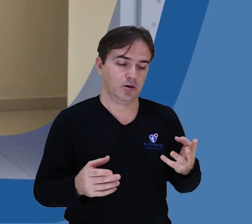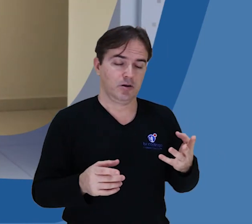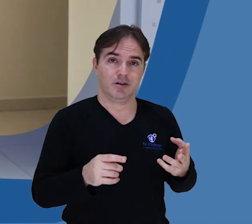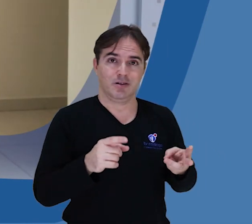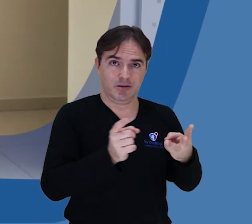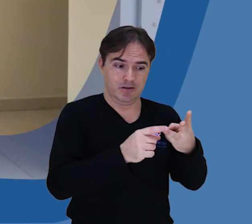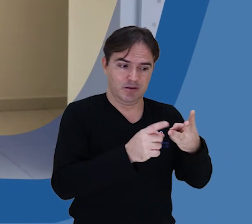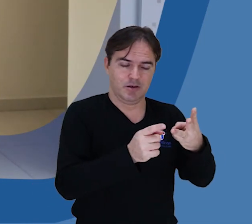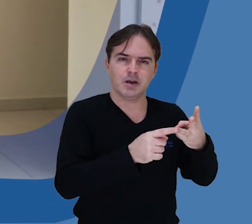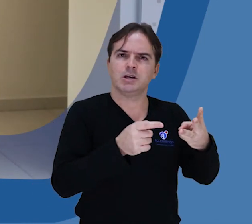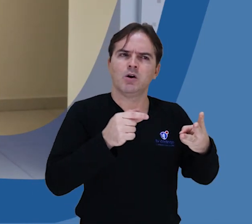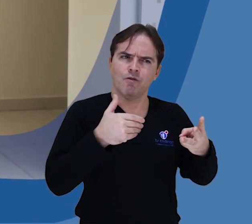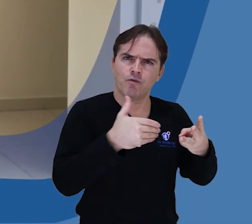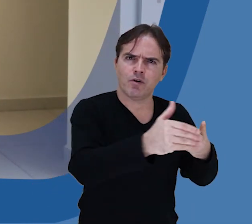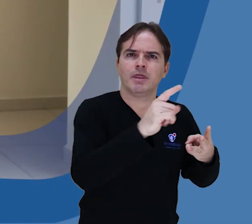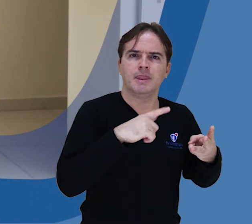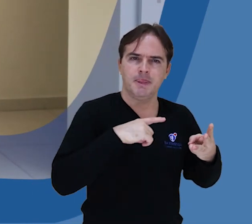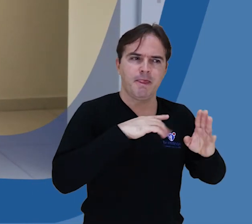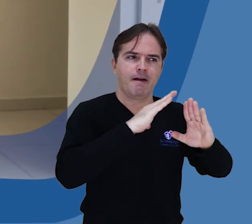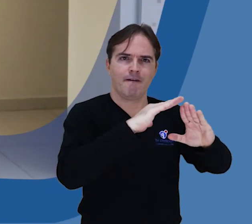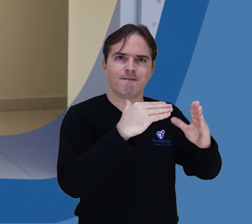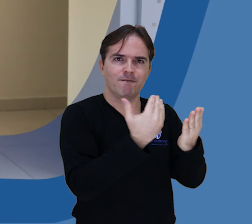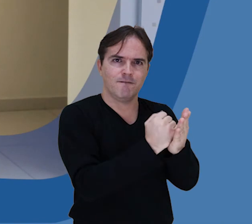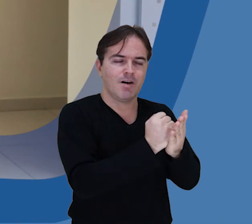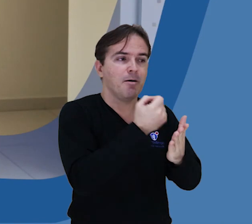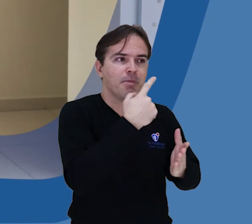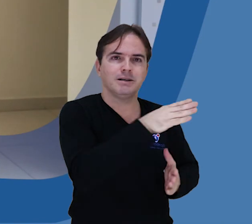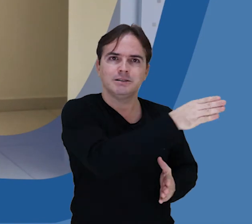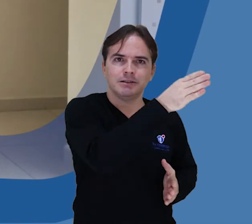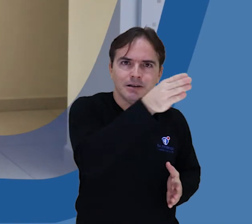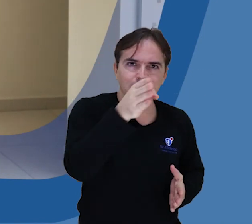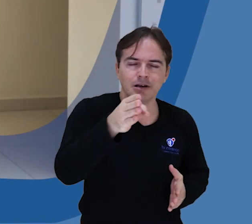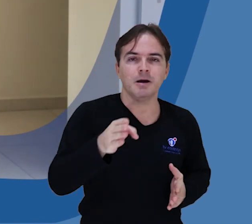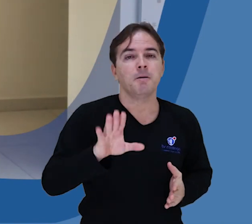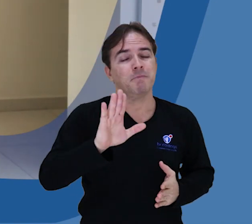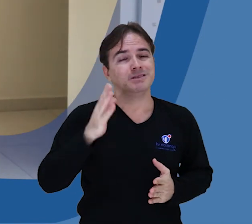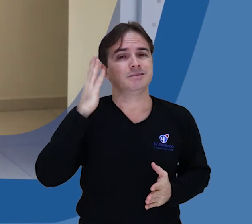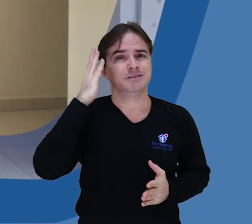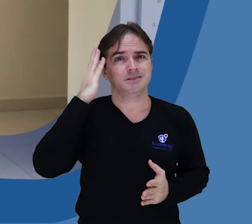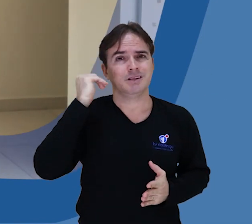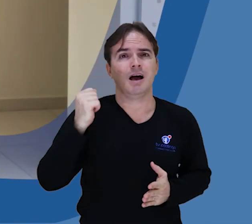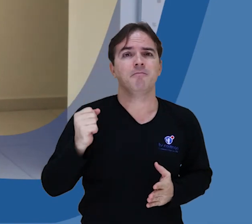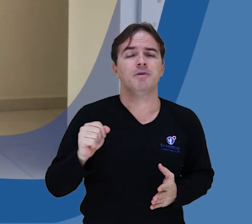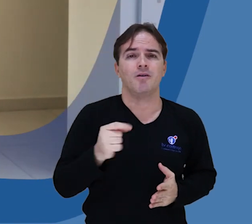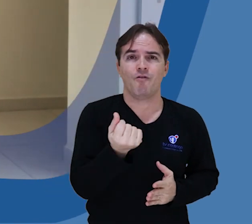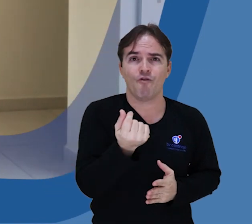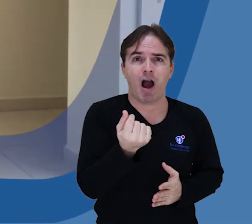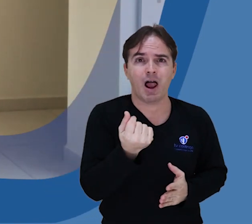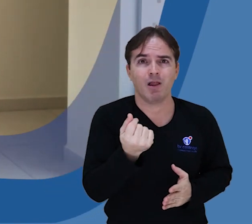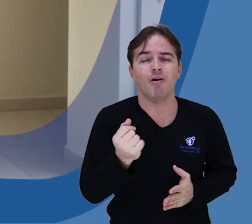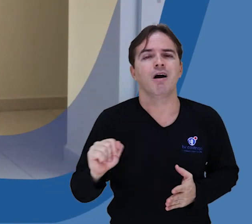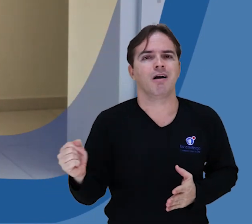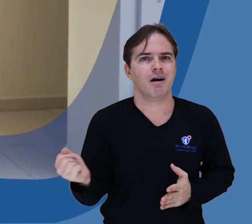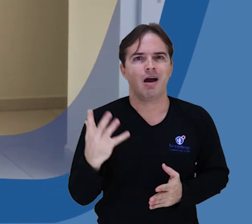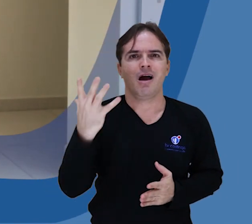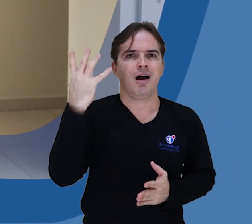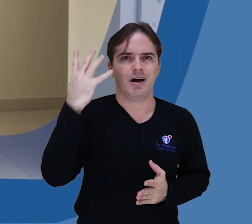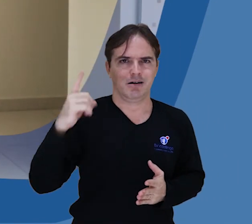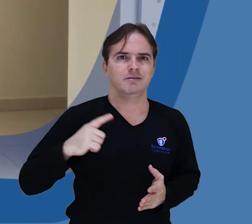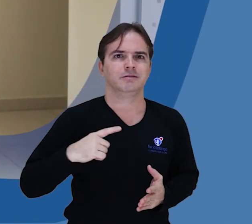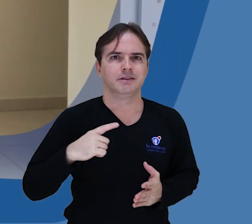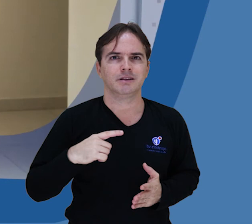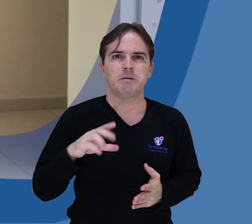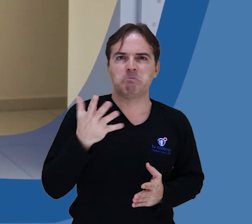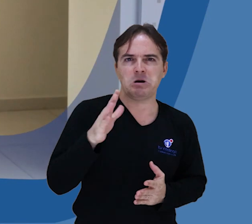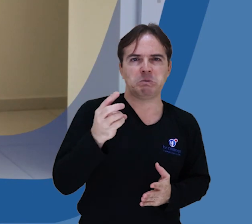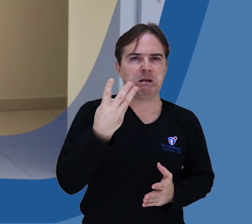estarão nas farmácias da região, né? Embora que o preço, ele que eu verificando, né, ele é muito alto ainda, está em